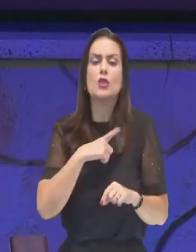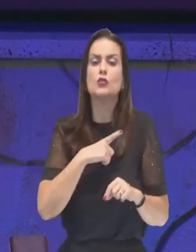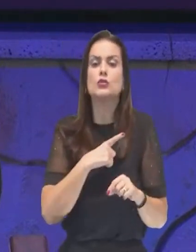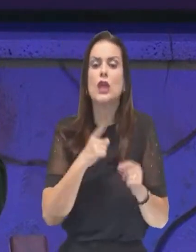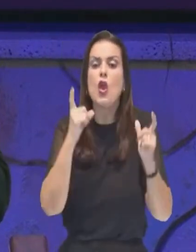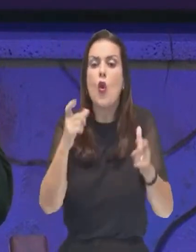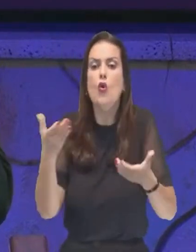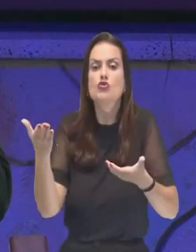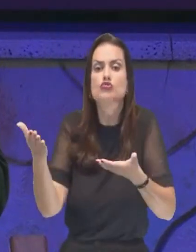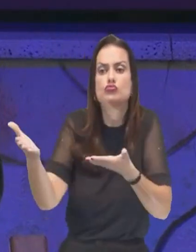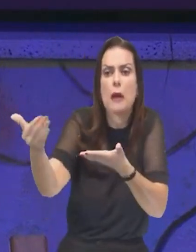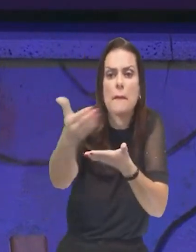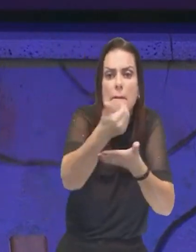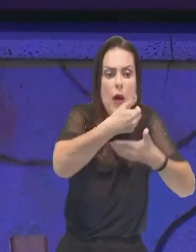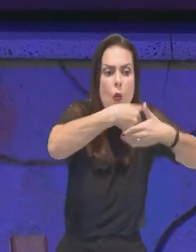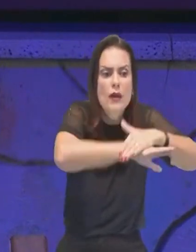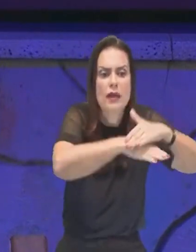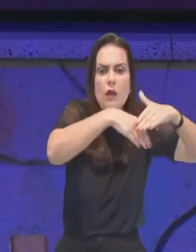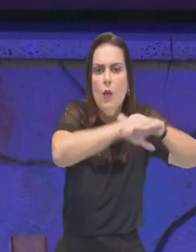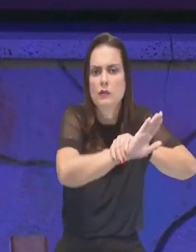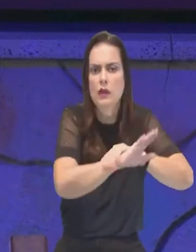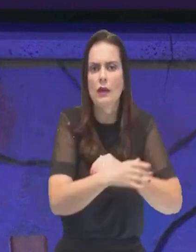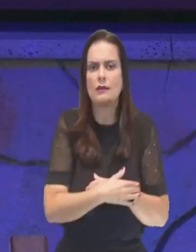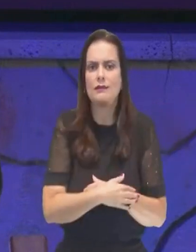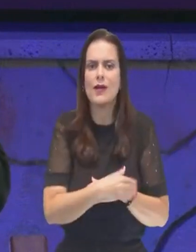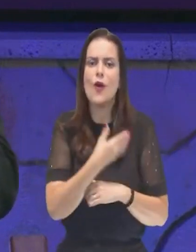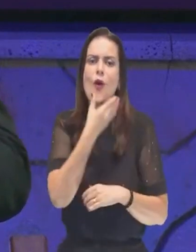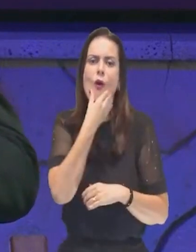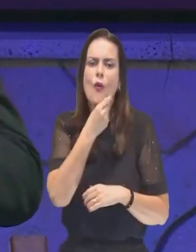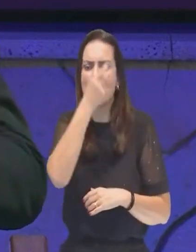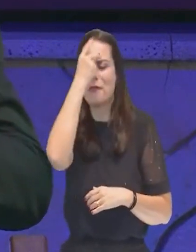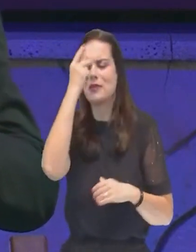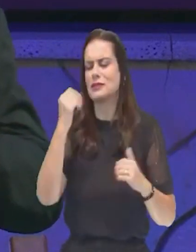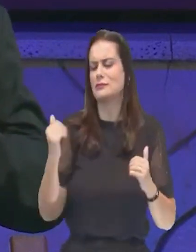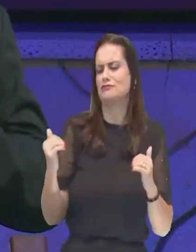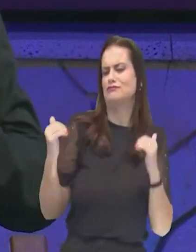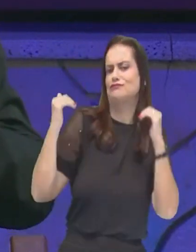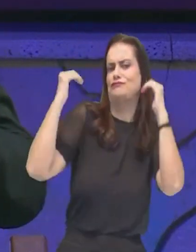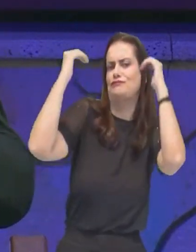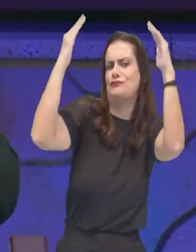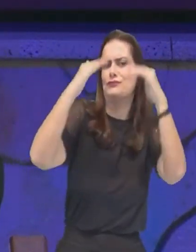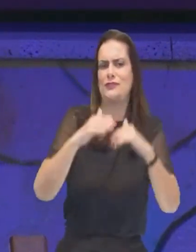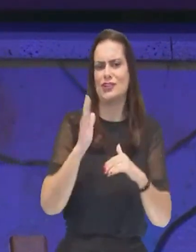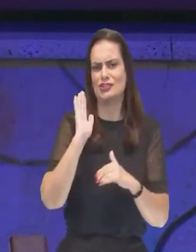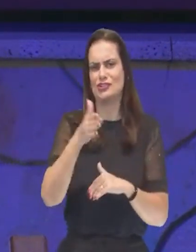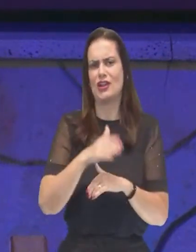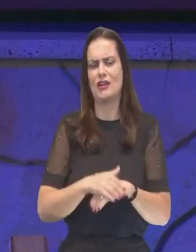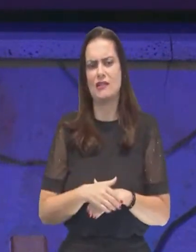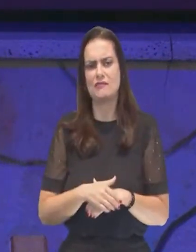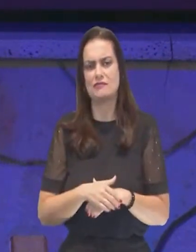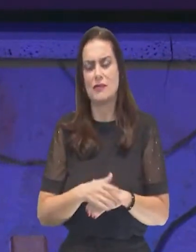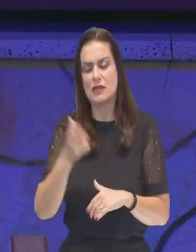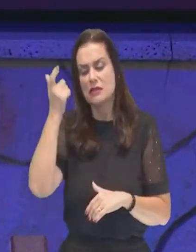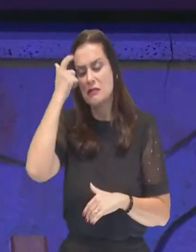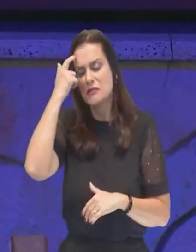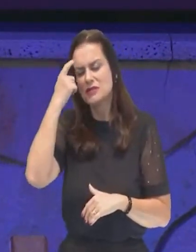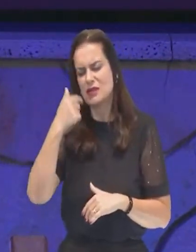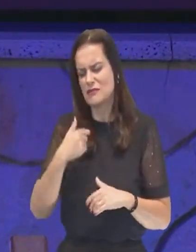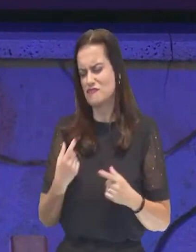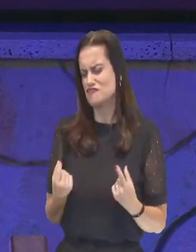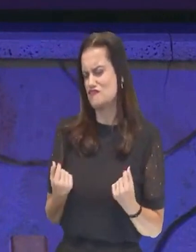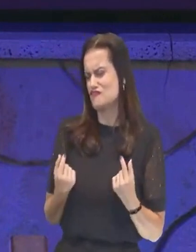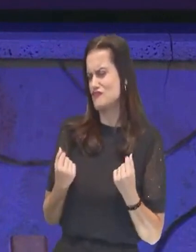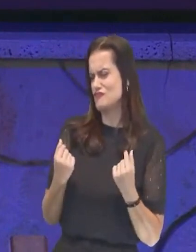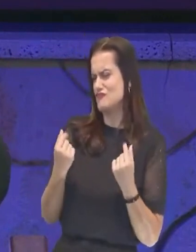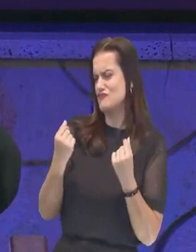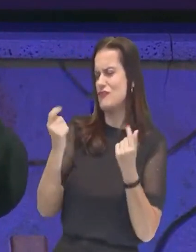frutos, eu já tenho demais. Esse homem se achava, ele se achava, conforme nós afirmamos aí, galera, na gíria,